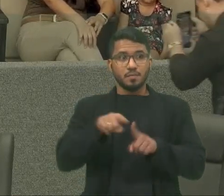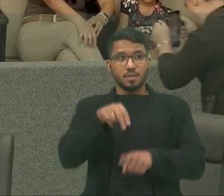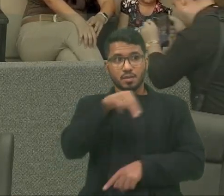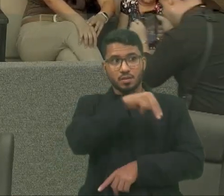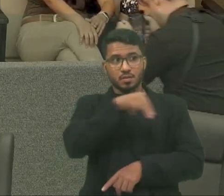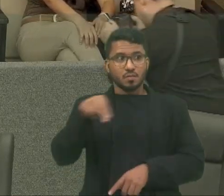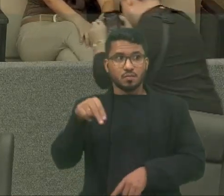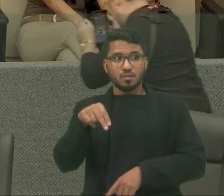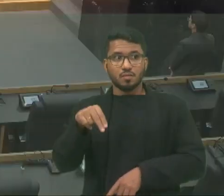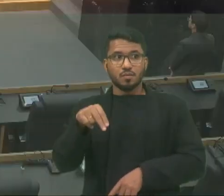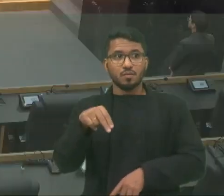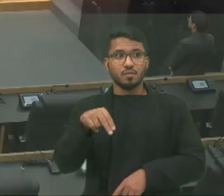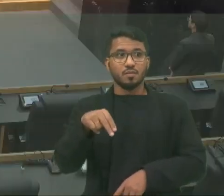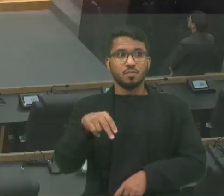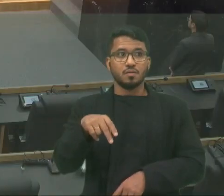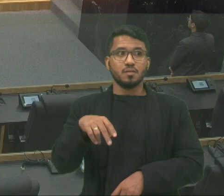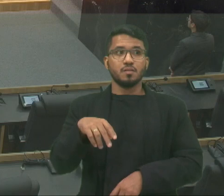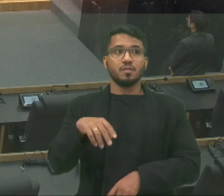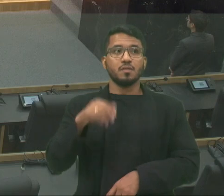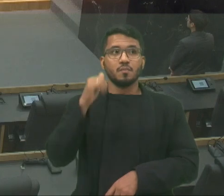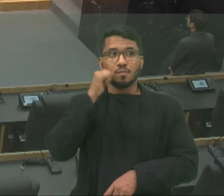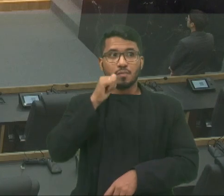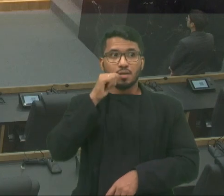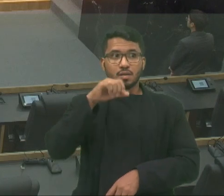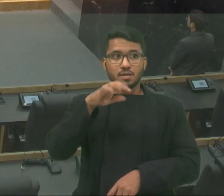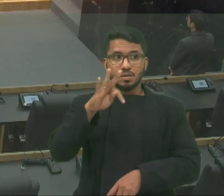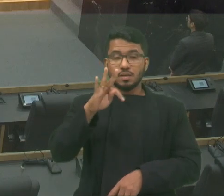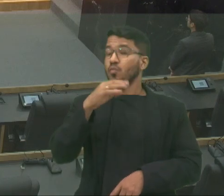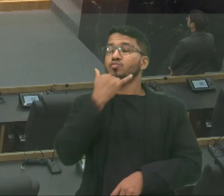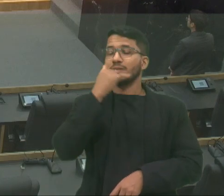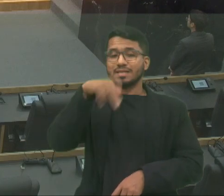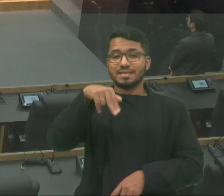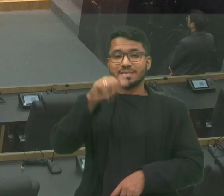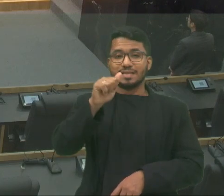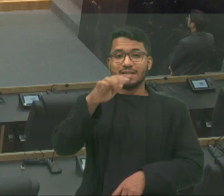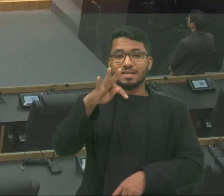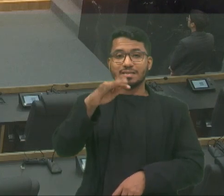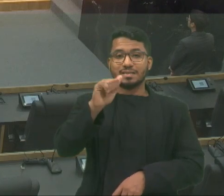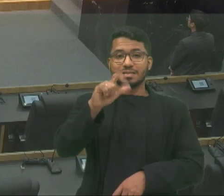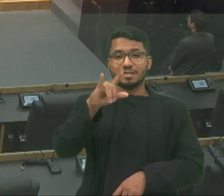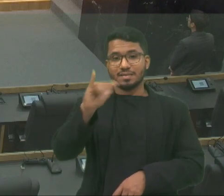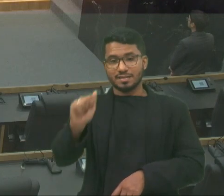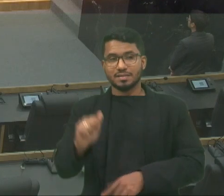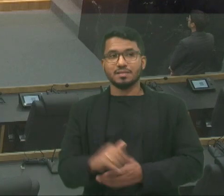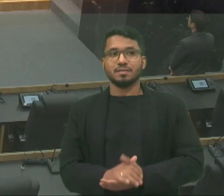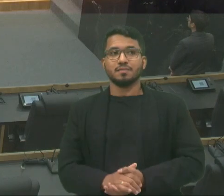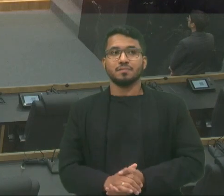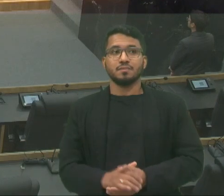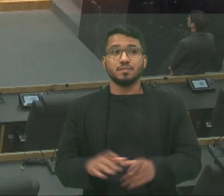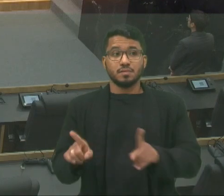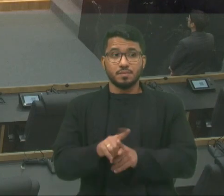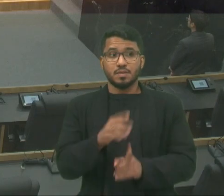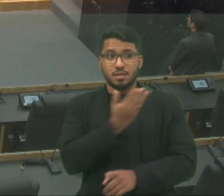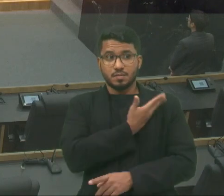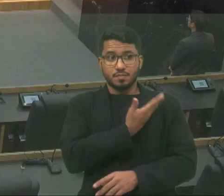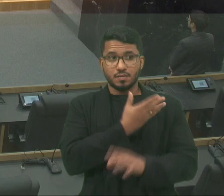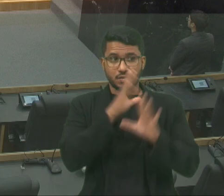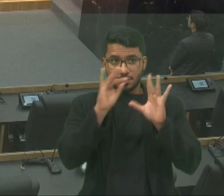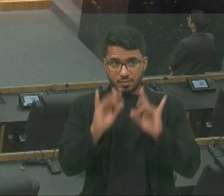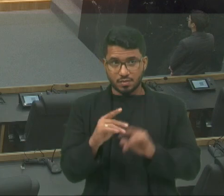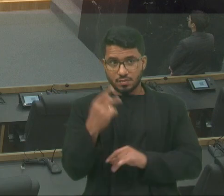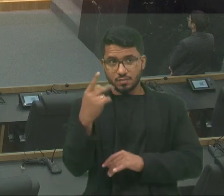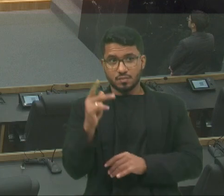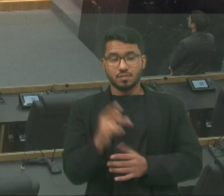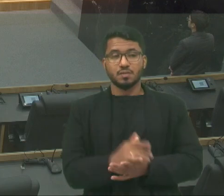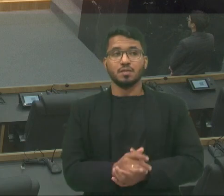do homenageado senhor Mário Lúcio, a senhora Natália Araújo Sena, e do amigo especial do senhor Mário